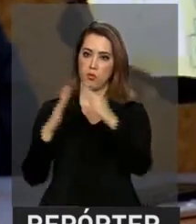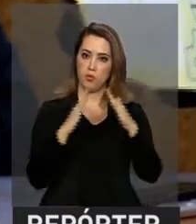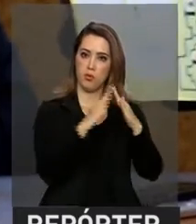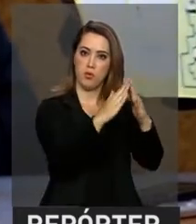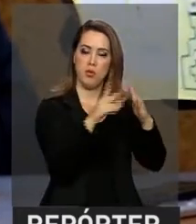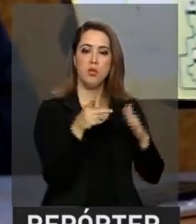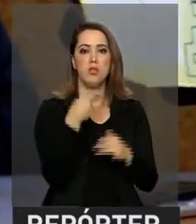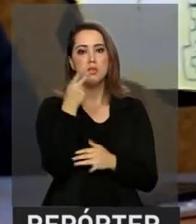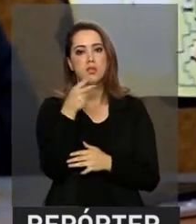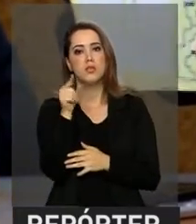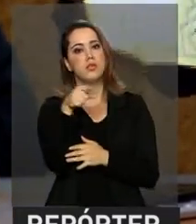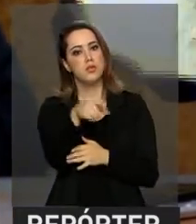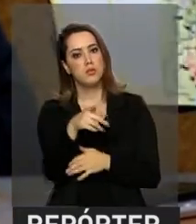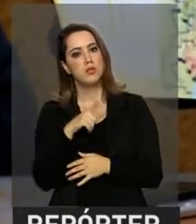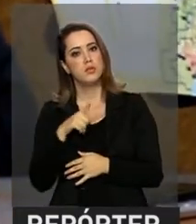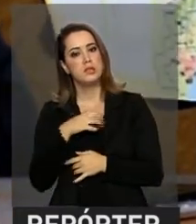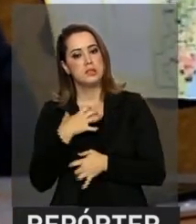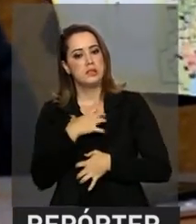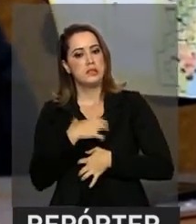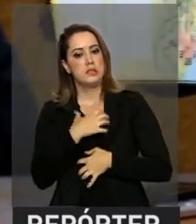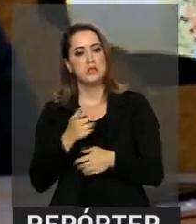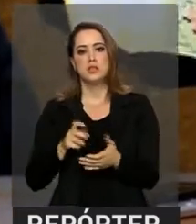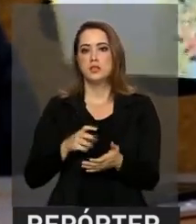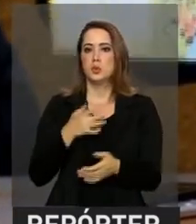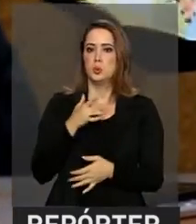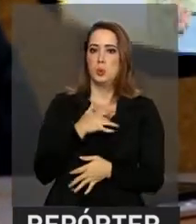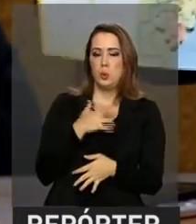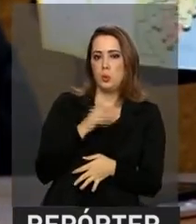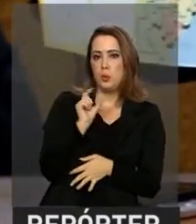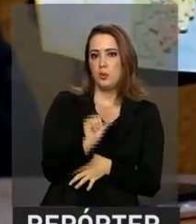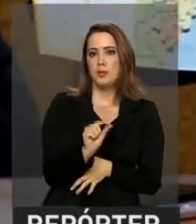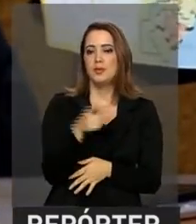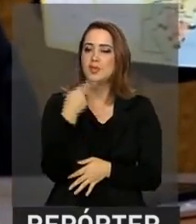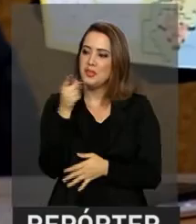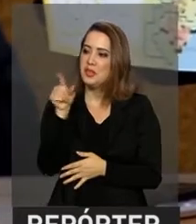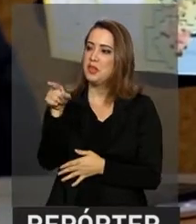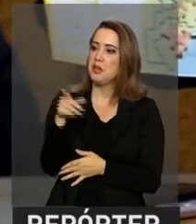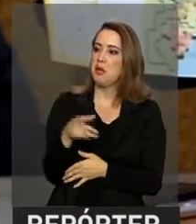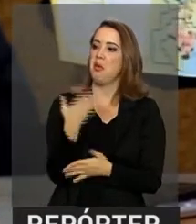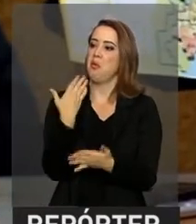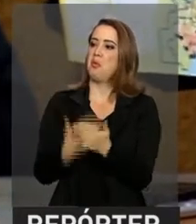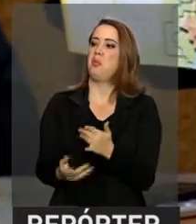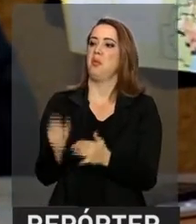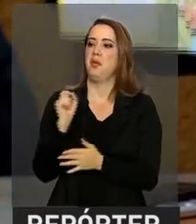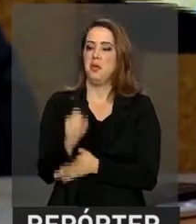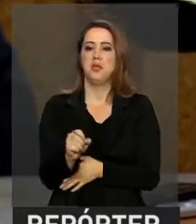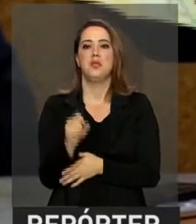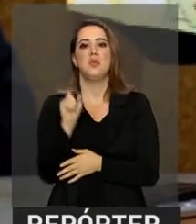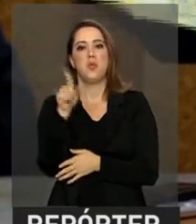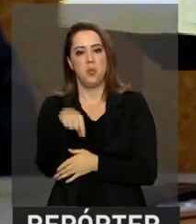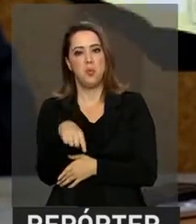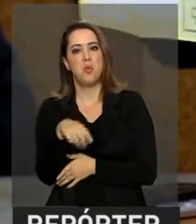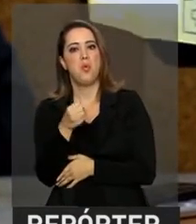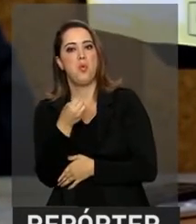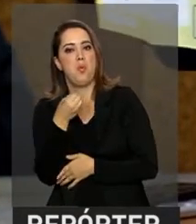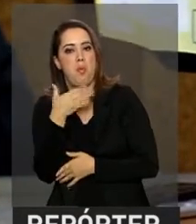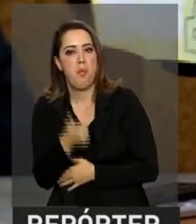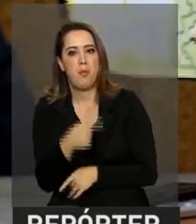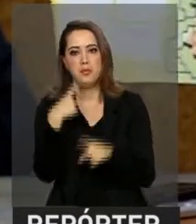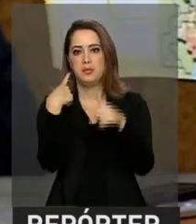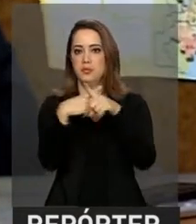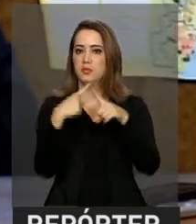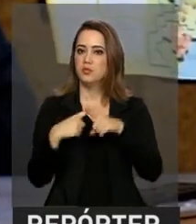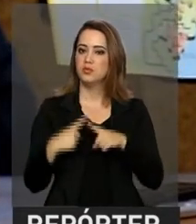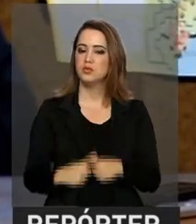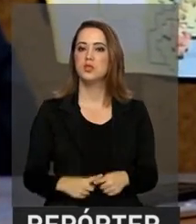dissessem para quem ficou com um pouco de receio que, olha, perdeu, porque não só foram grandes jogos,